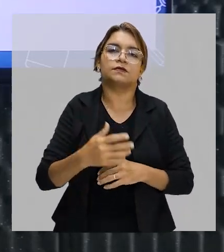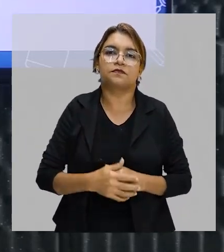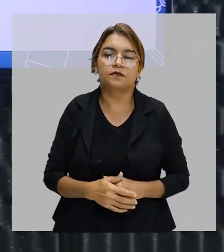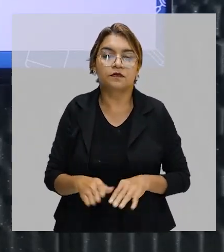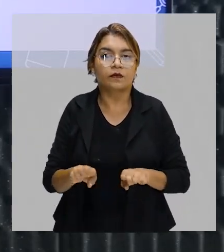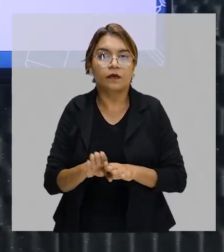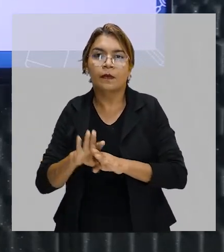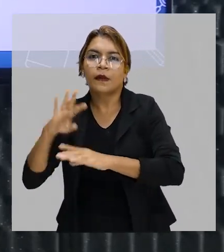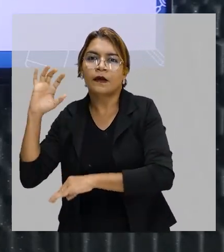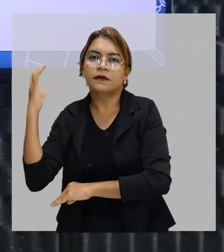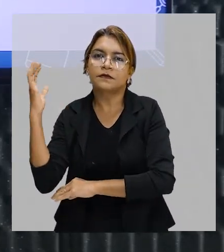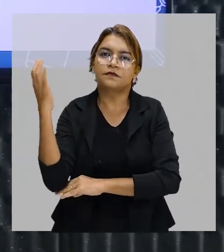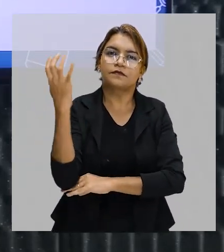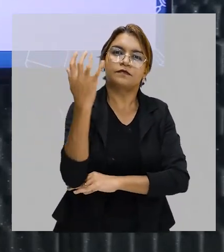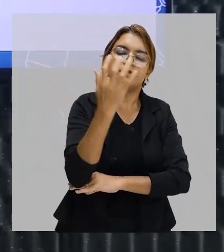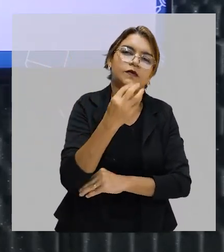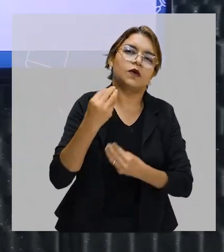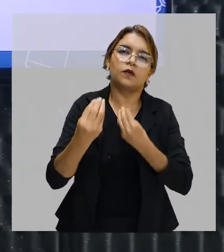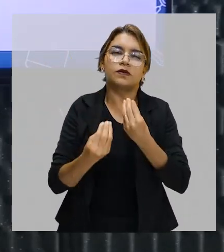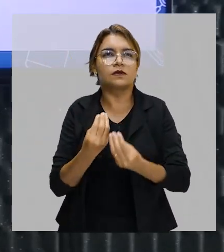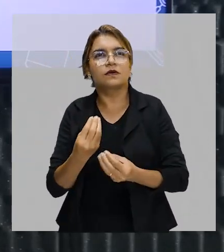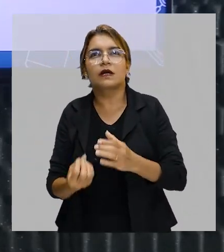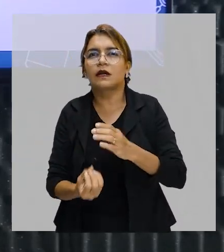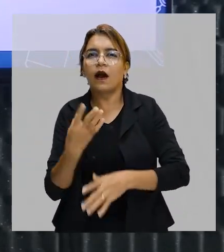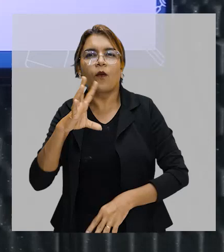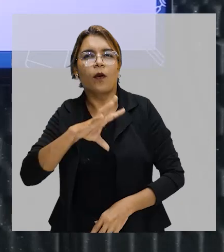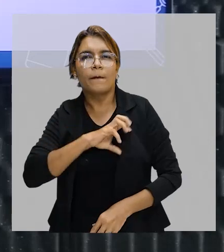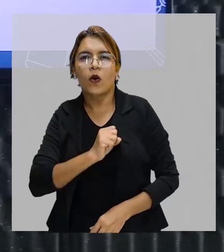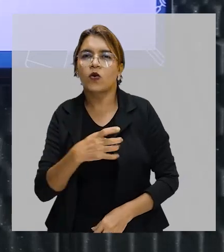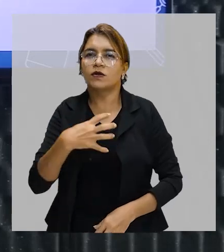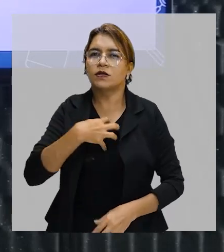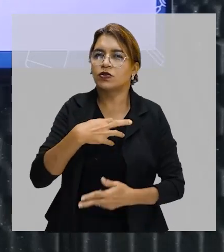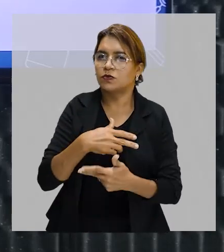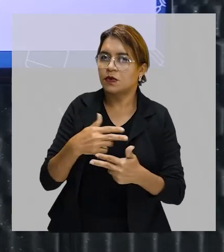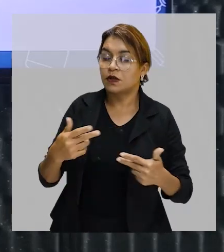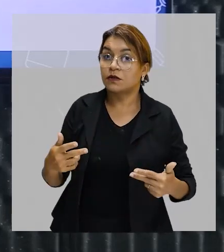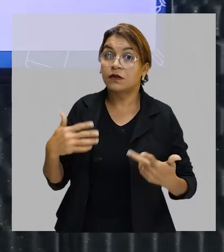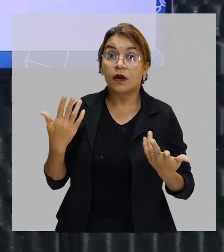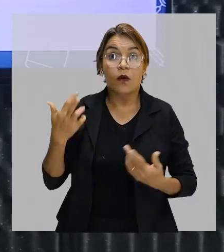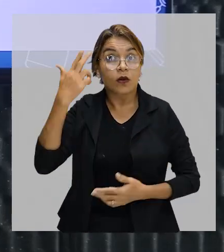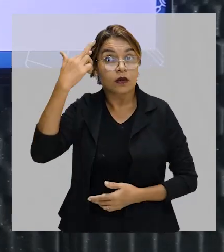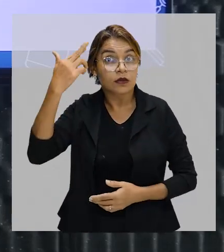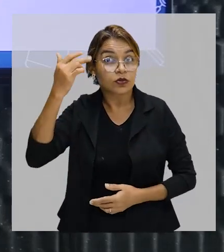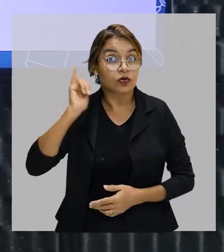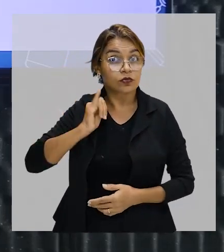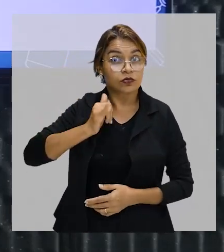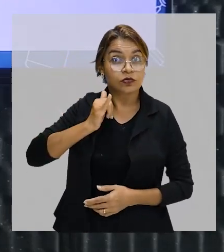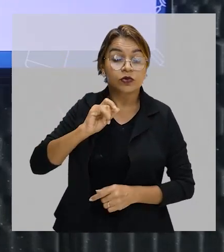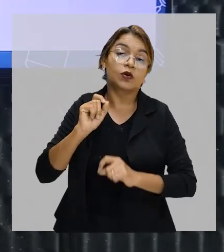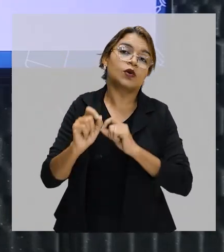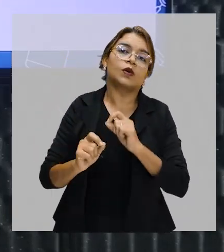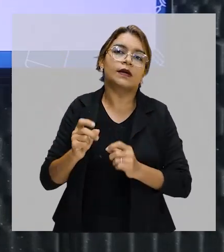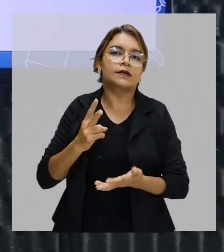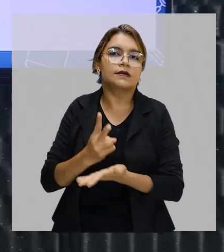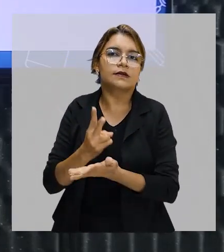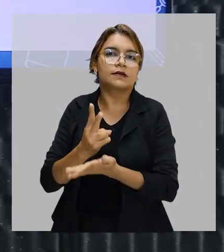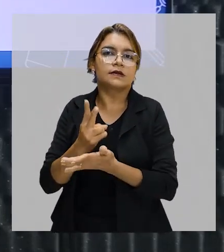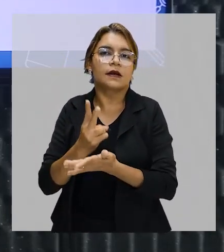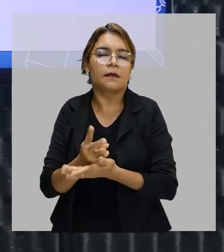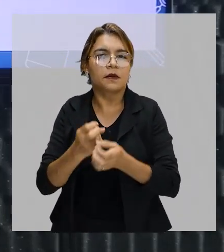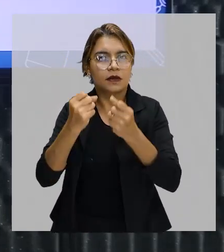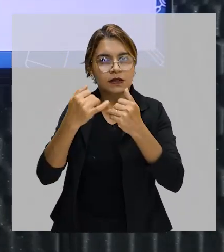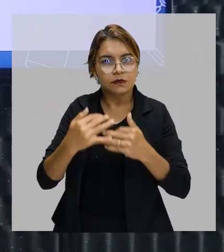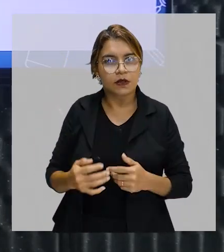da natureza, de origem do amor, dos sentimentos. E essas histórias, essas narrativas, elas sempre contam com